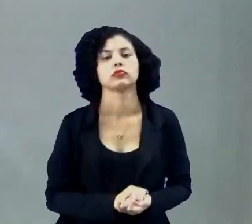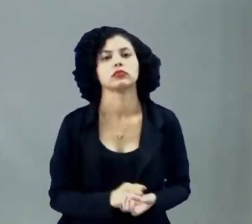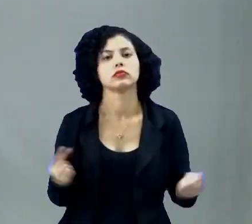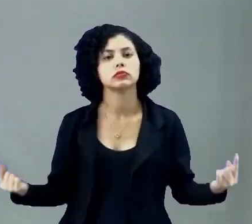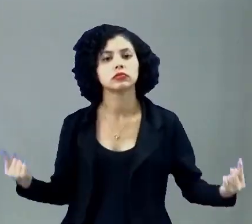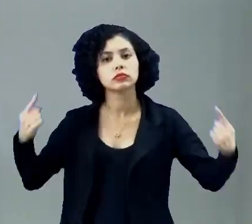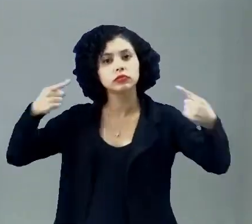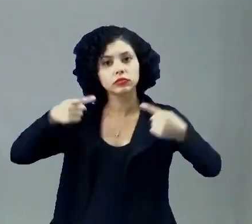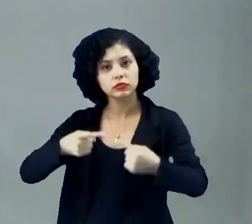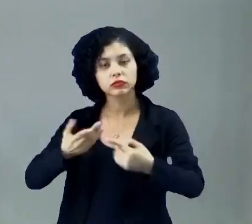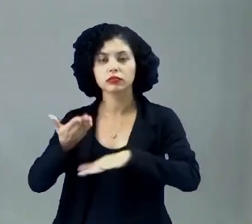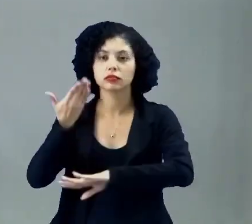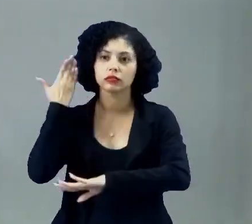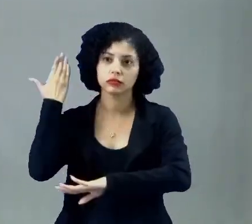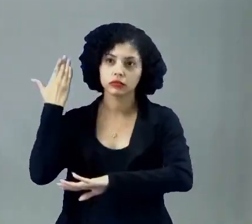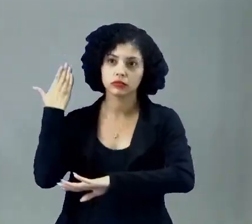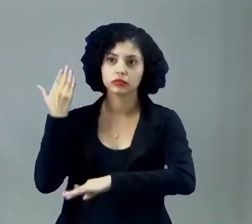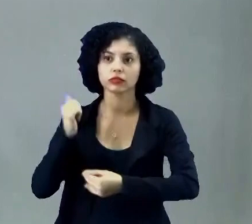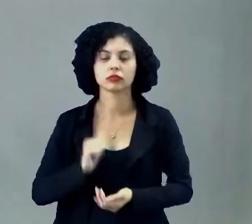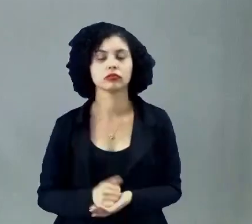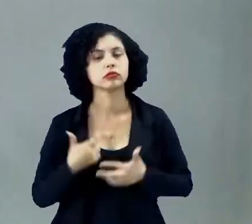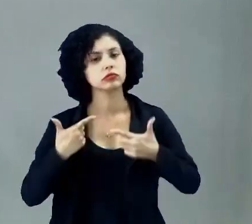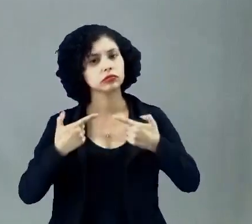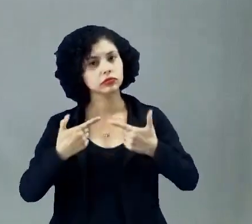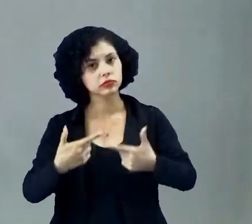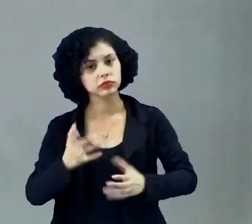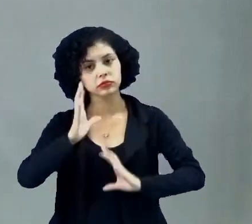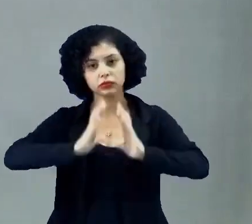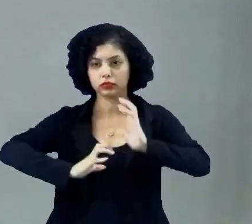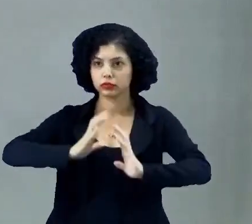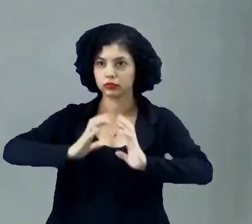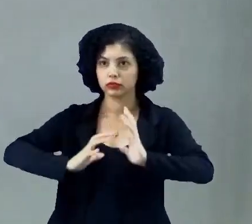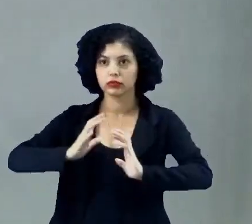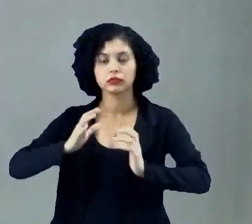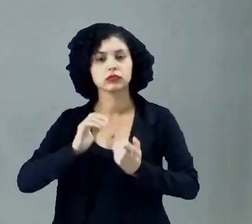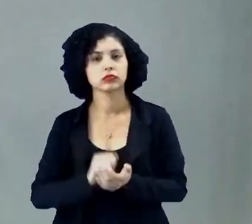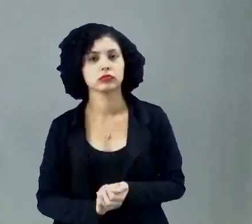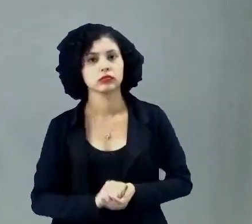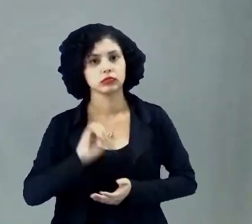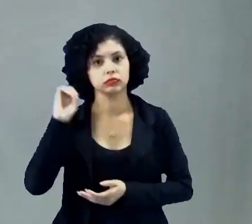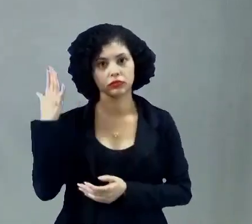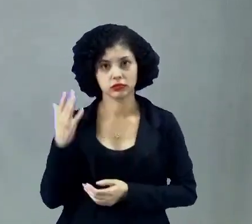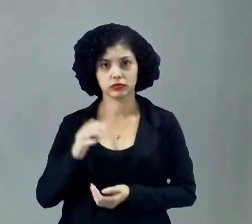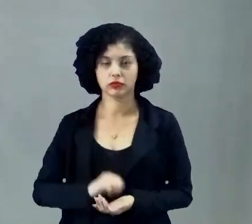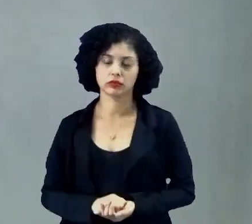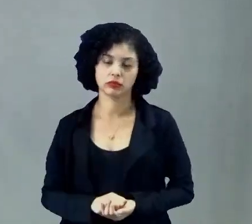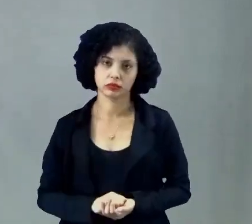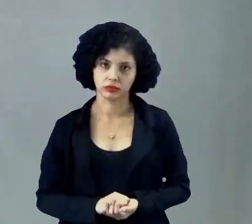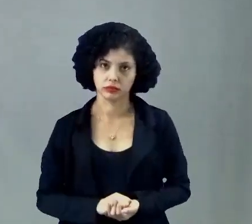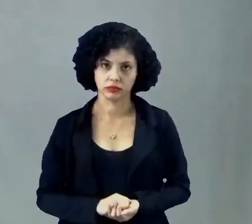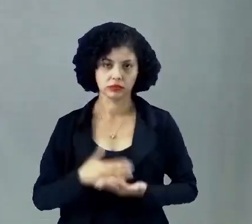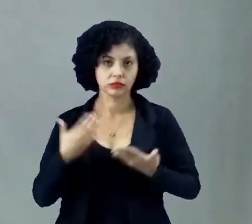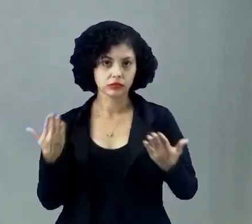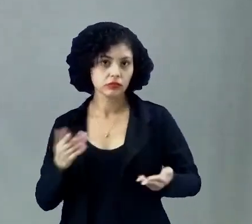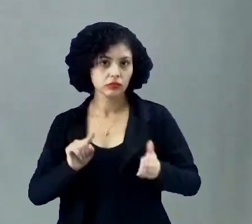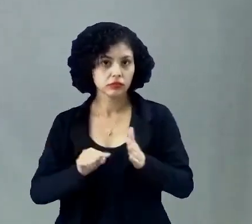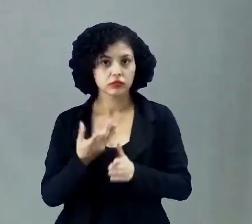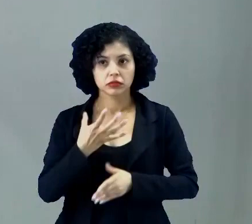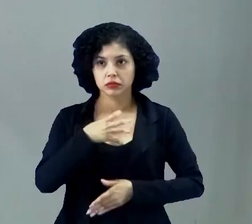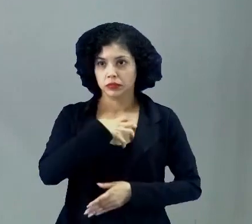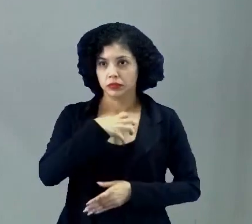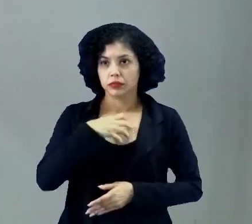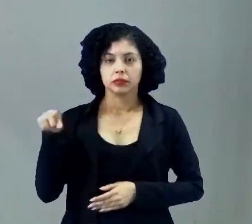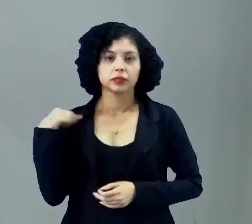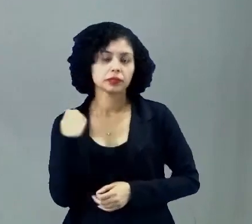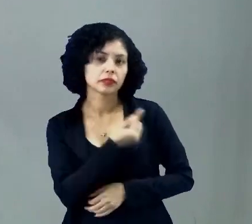os reinados no passado, essas guerras, esses conflitos armados, eles eram muito comuns. Então, num primeiro